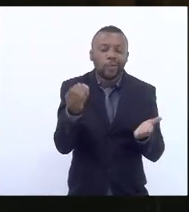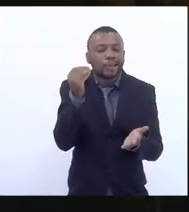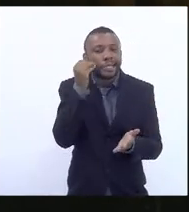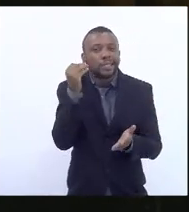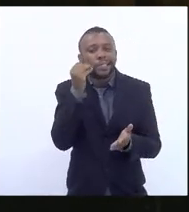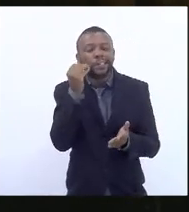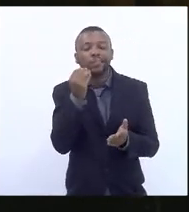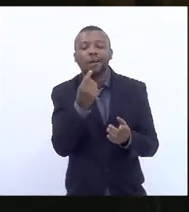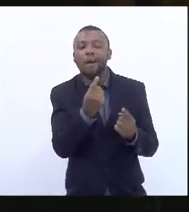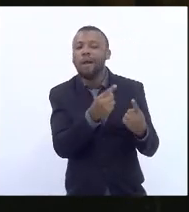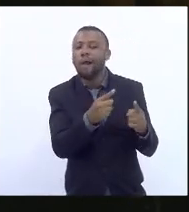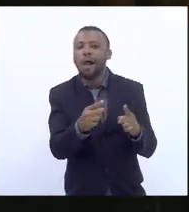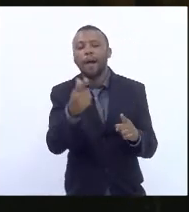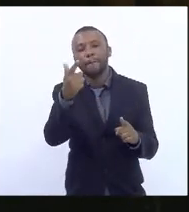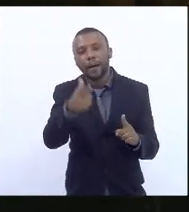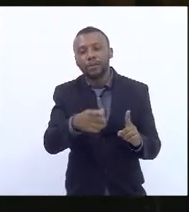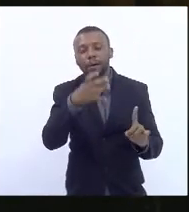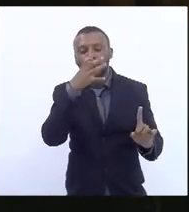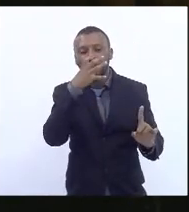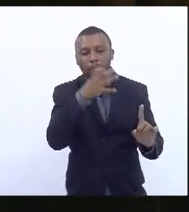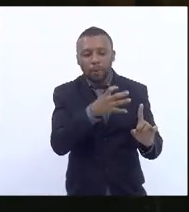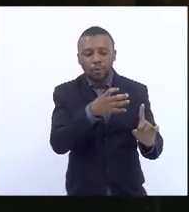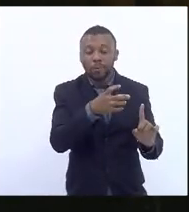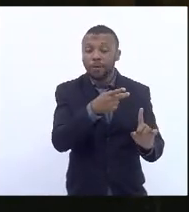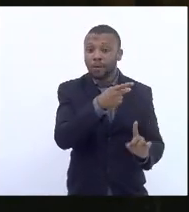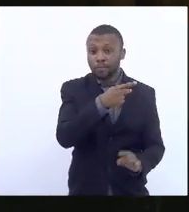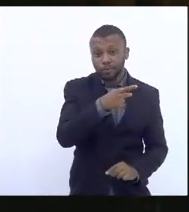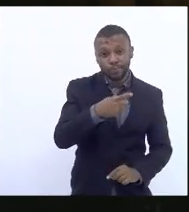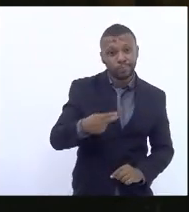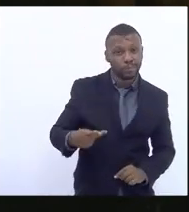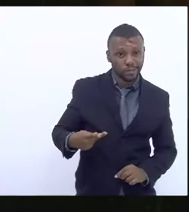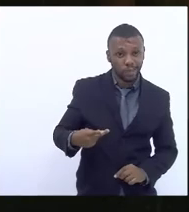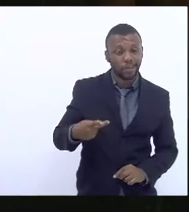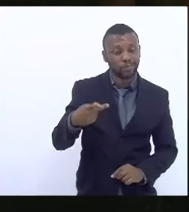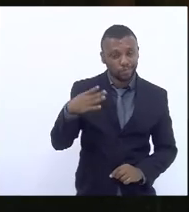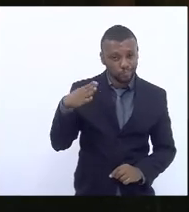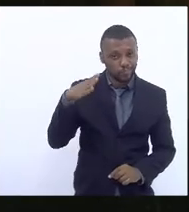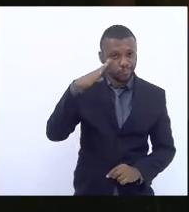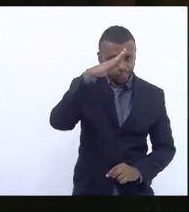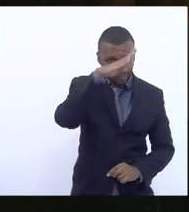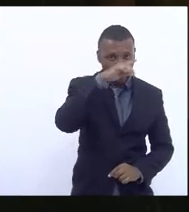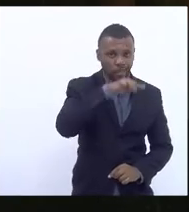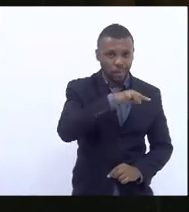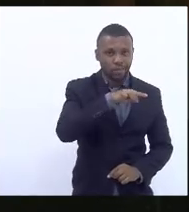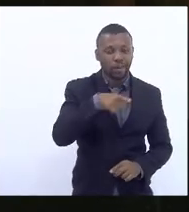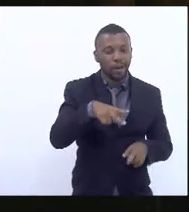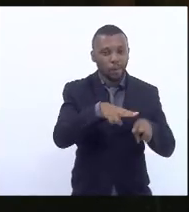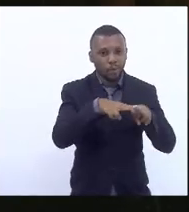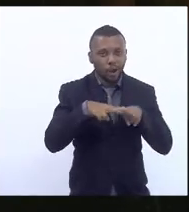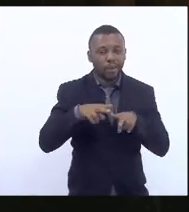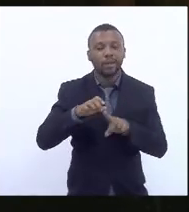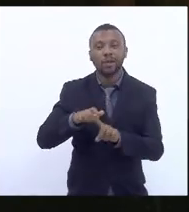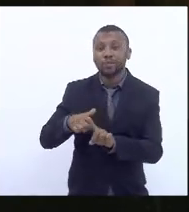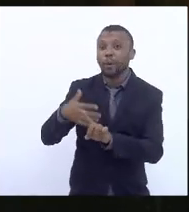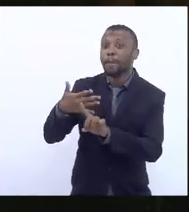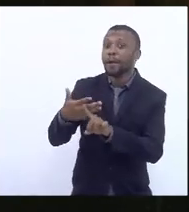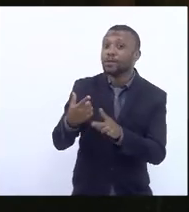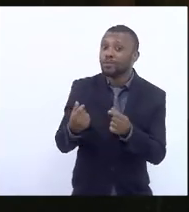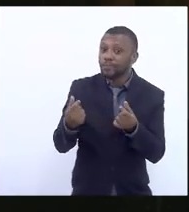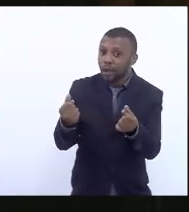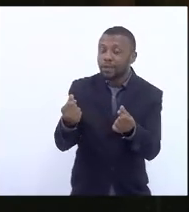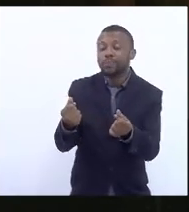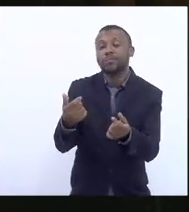tentando colocar mais uma vez a culpa do presidente Jair Bolsonaro por conta do aumento do preço